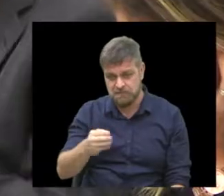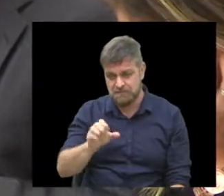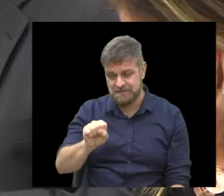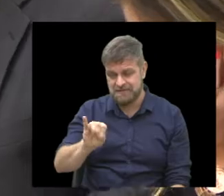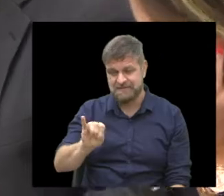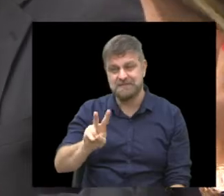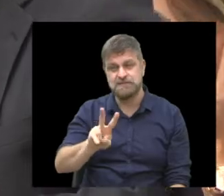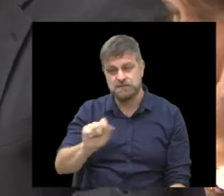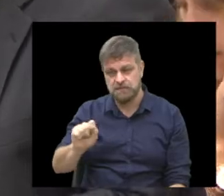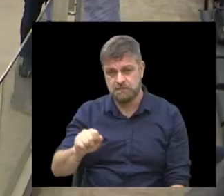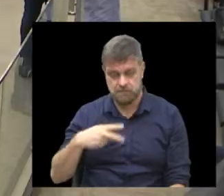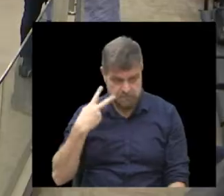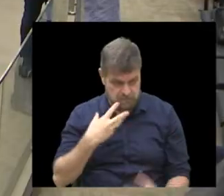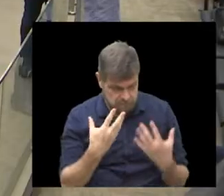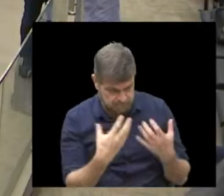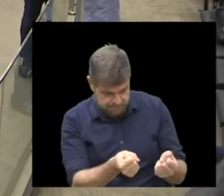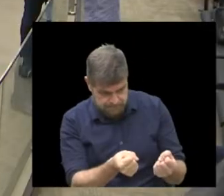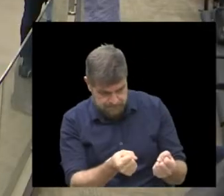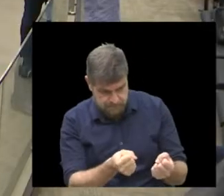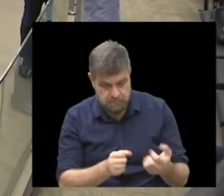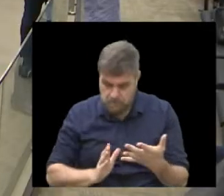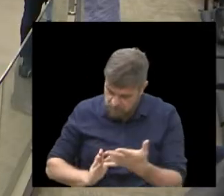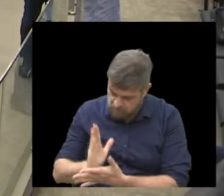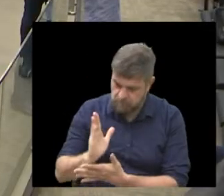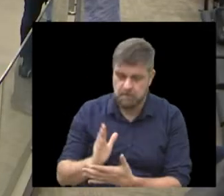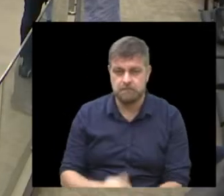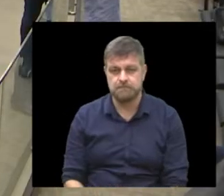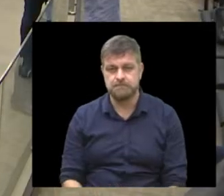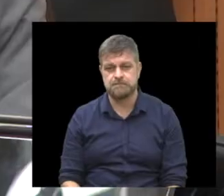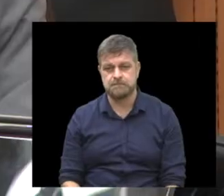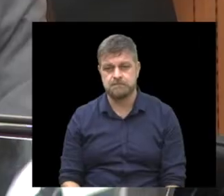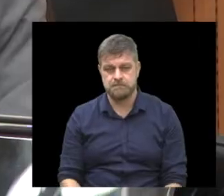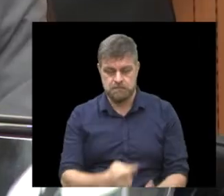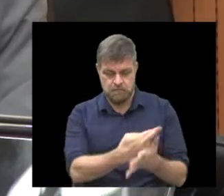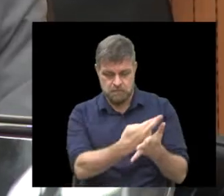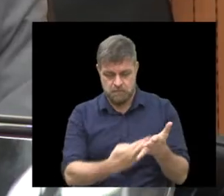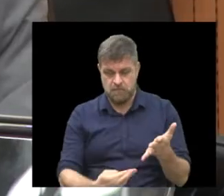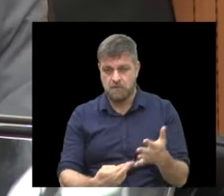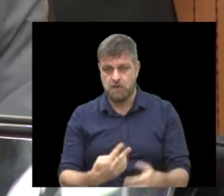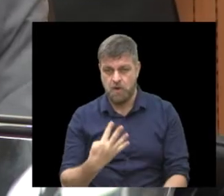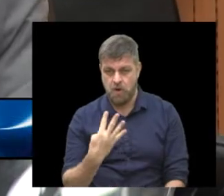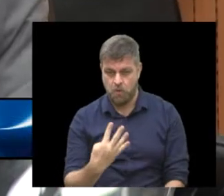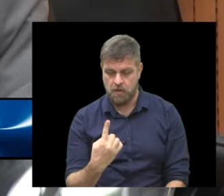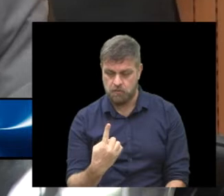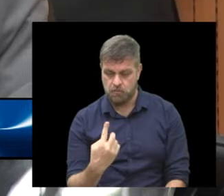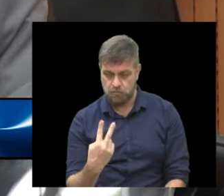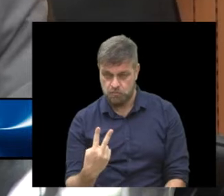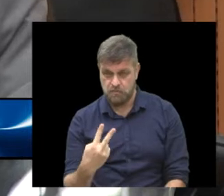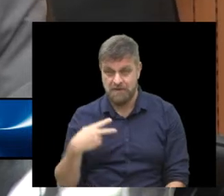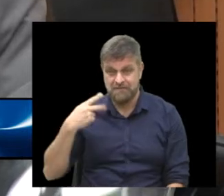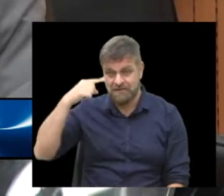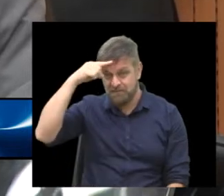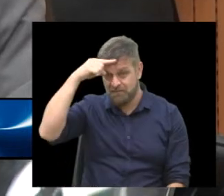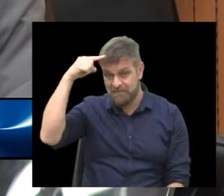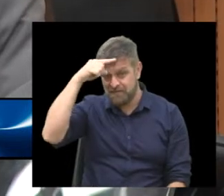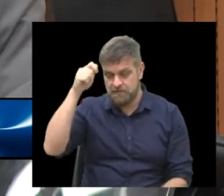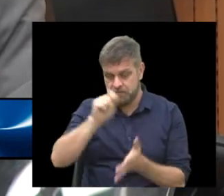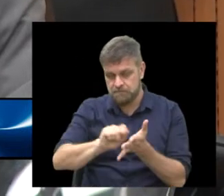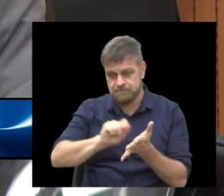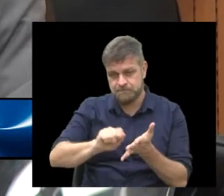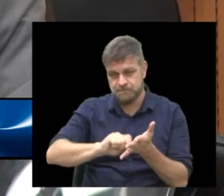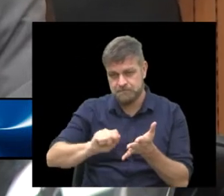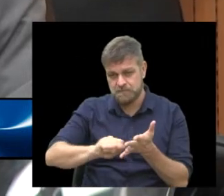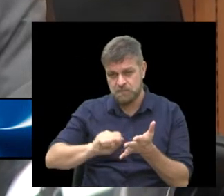vereadores favoráveis permaneçam como estão. Aprovado. 412 do senhor Felipe Marquese, requerendo votos